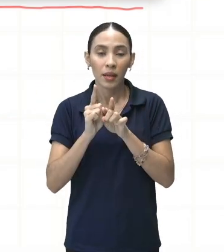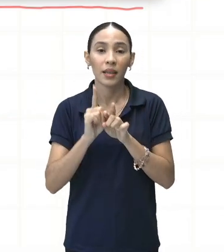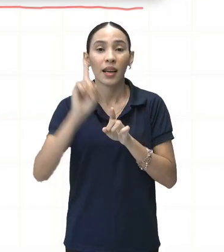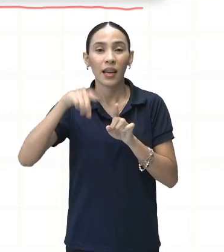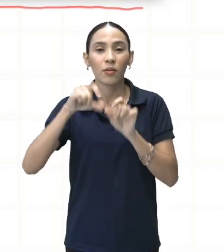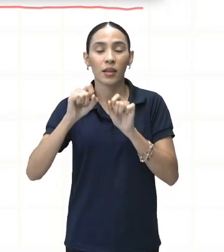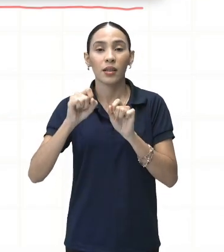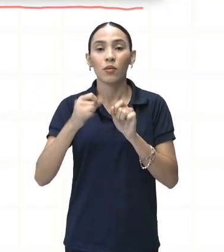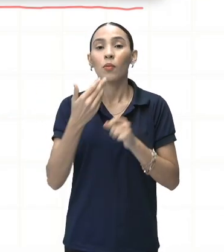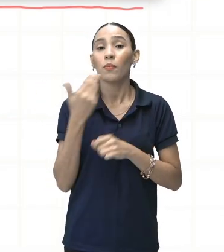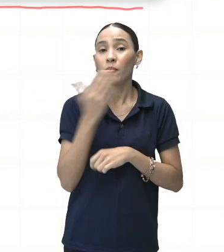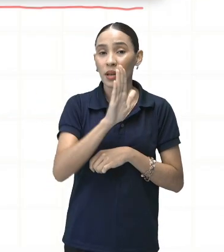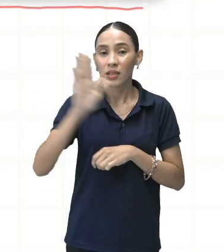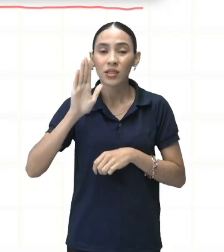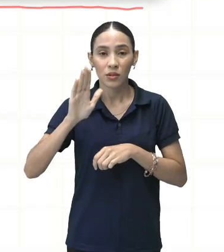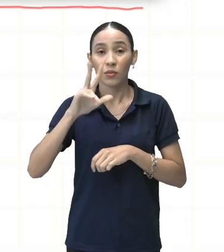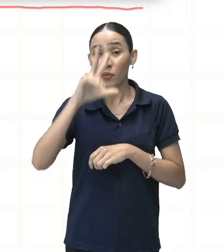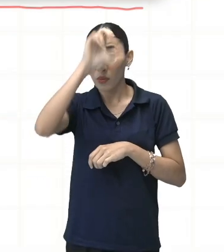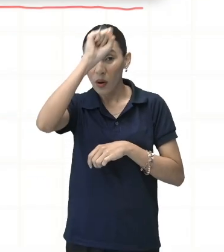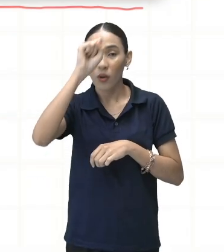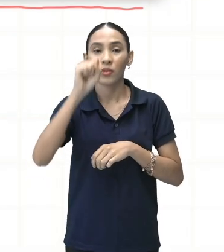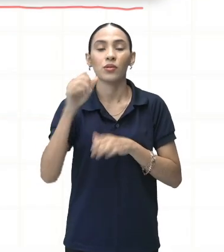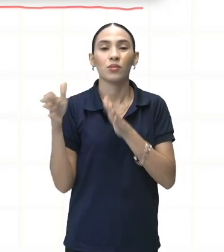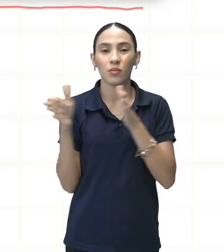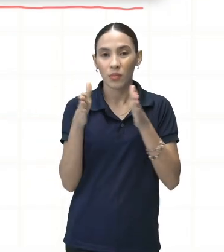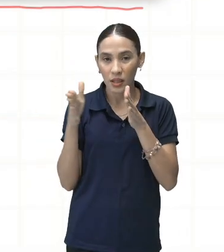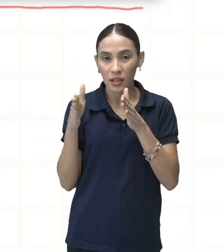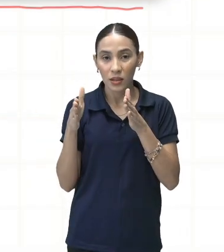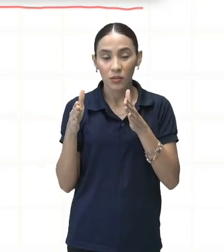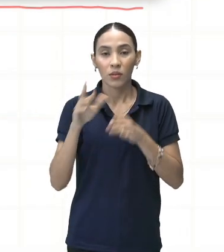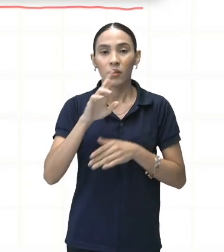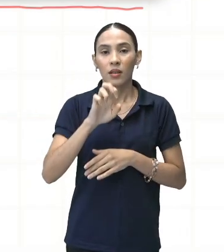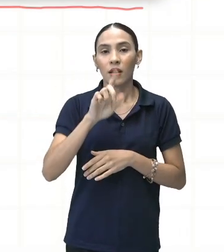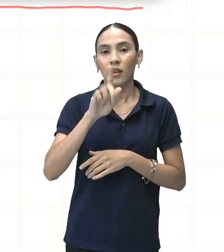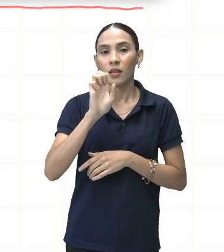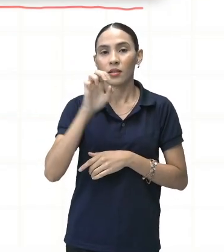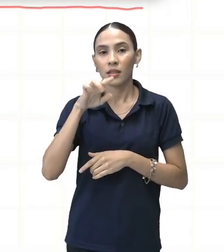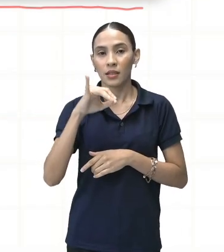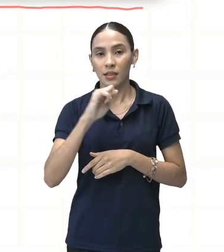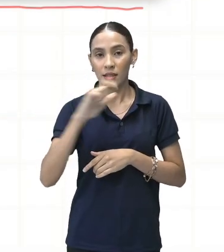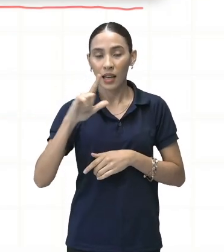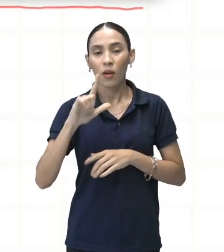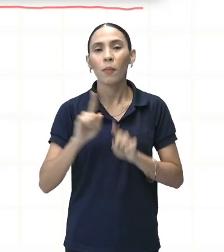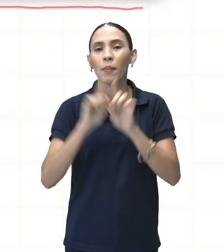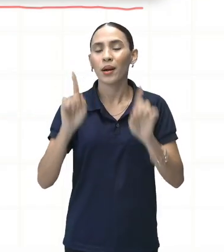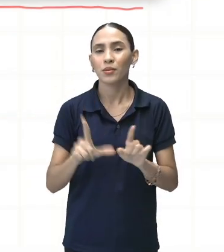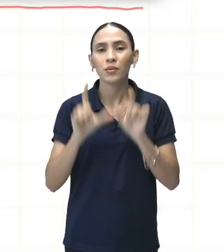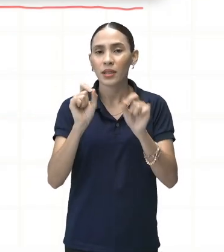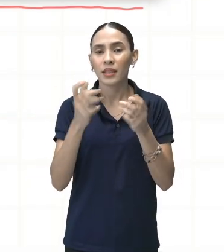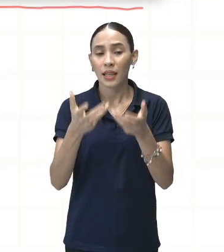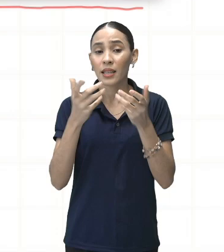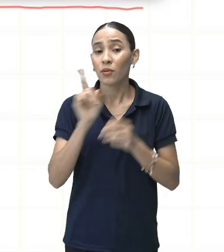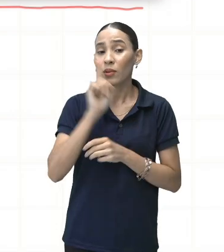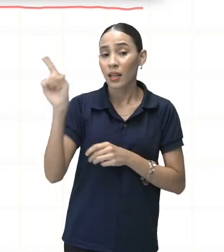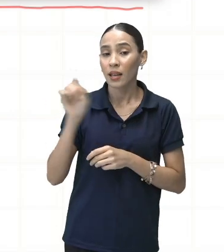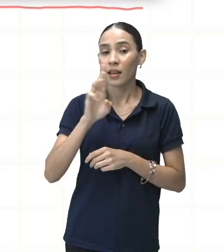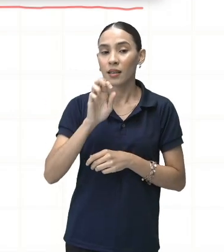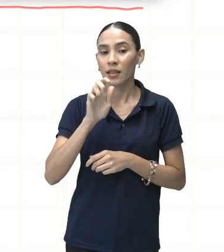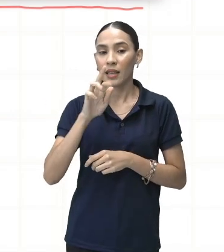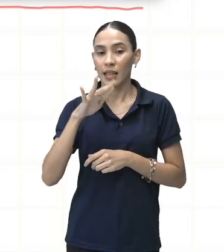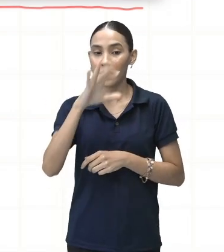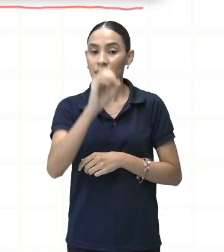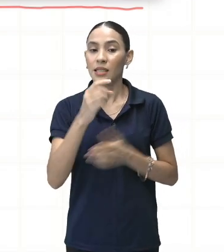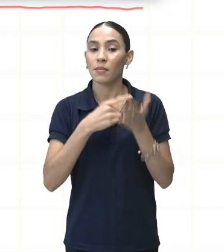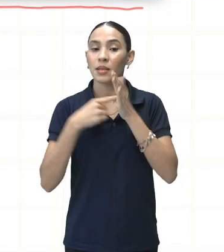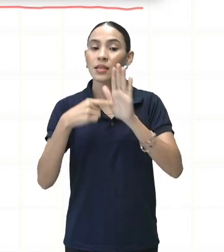uma reivindicação constante do período regencial, certo? Então, o que eles queriam lá na regência? Trazer